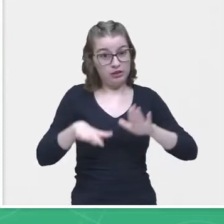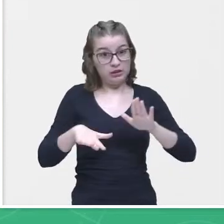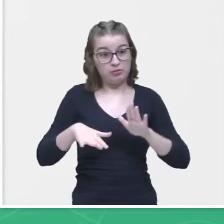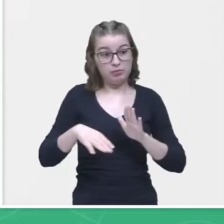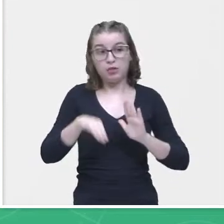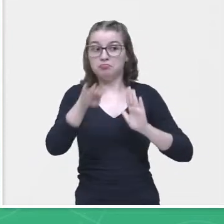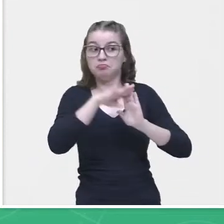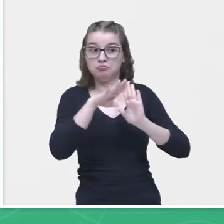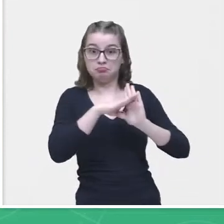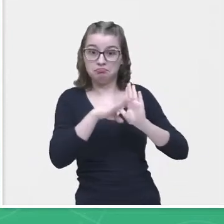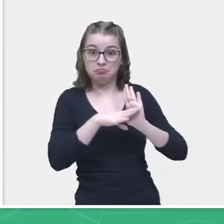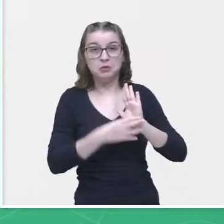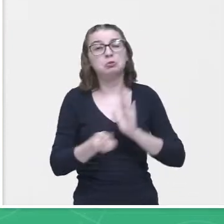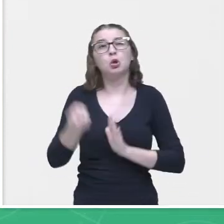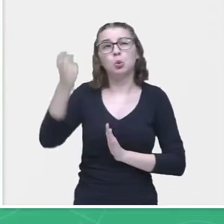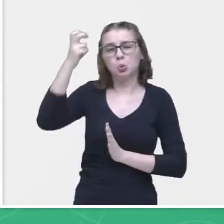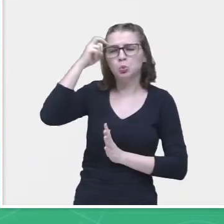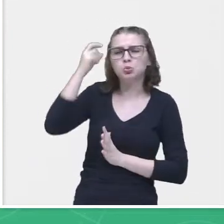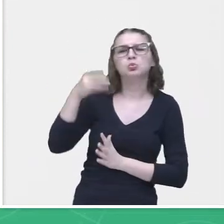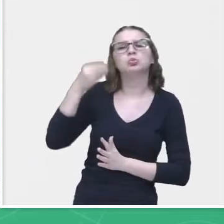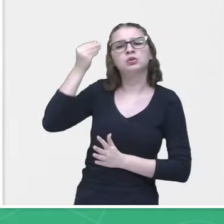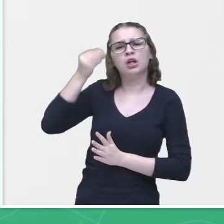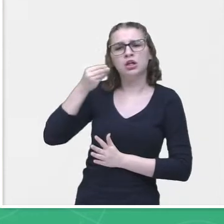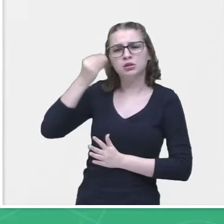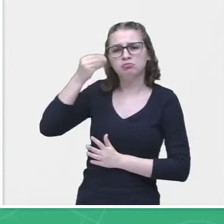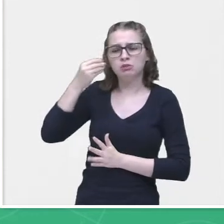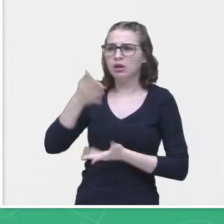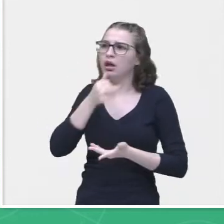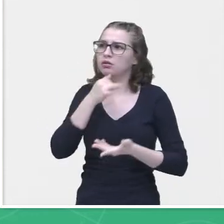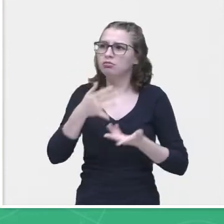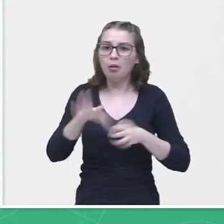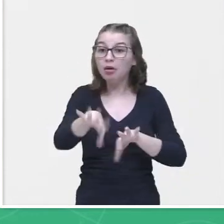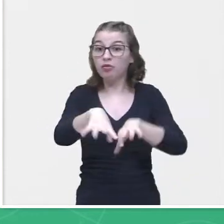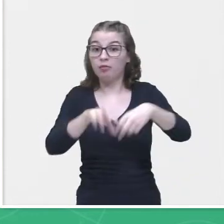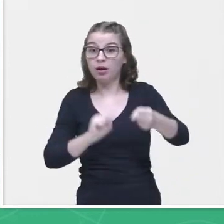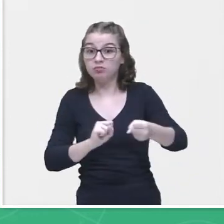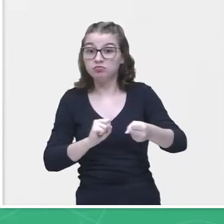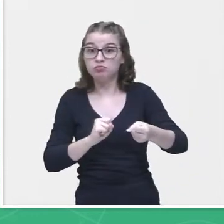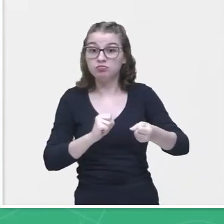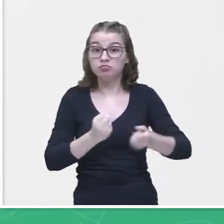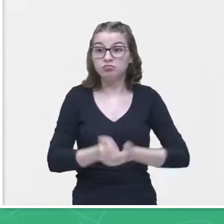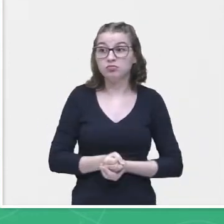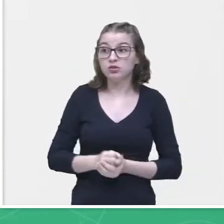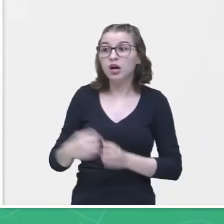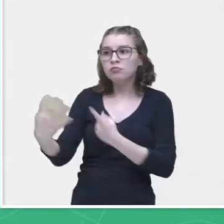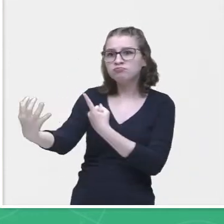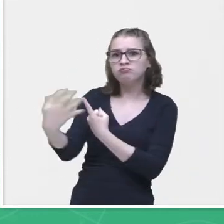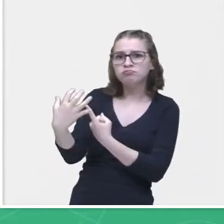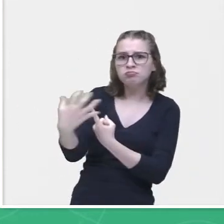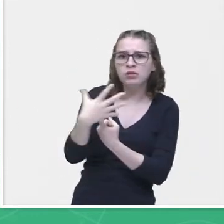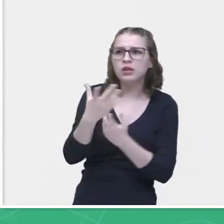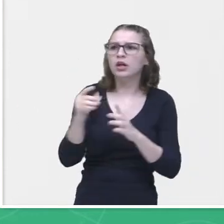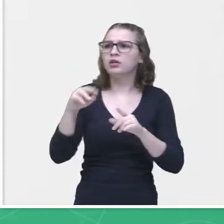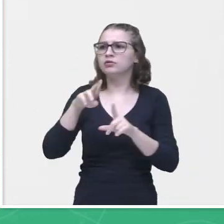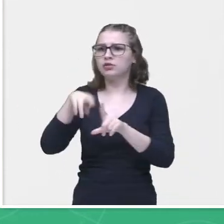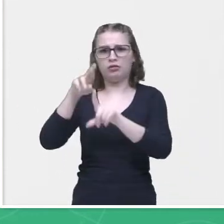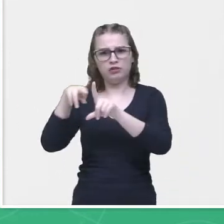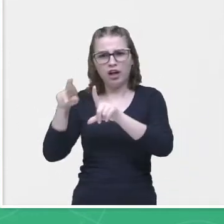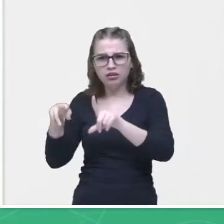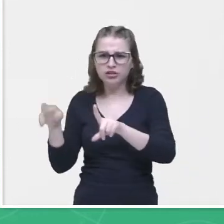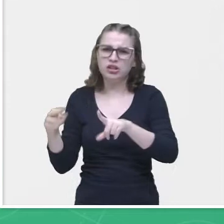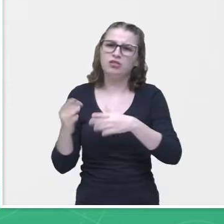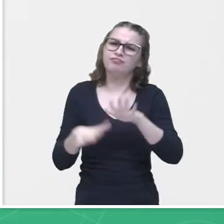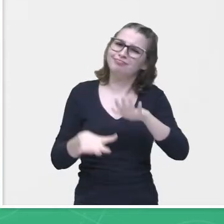fatores socioculturais. De acordo com a minha formação, de acordo com a orientação que eu sigo, de acordo com